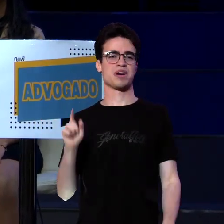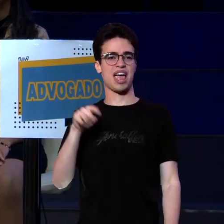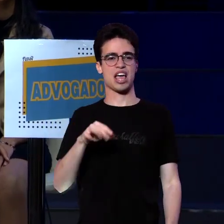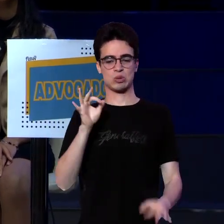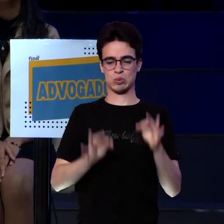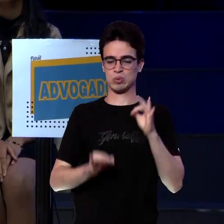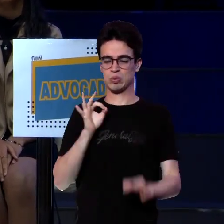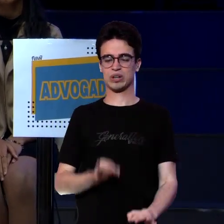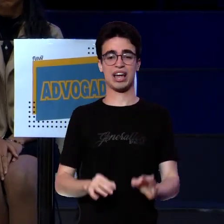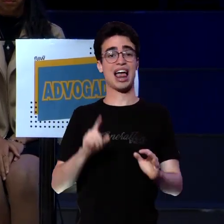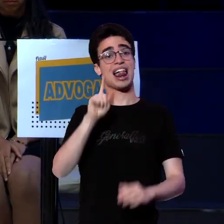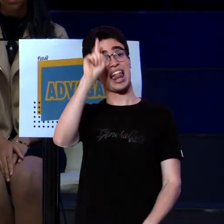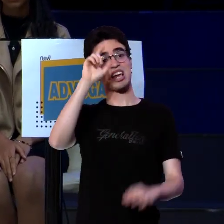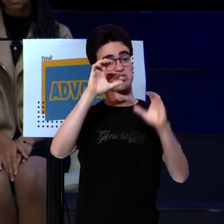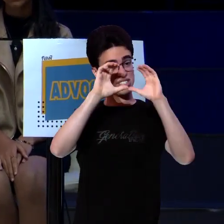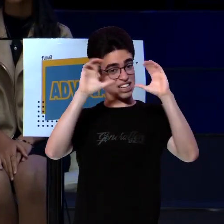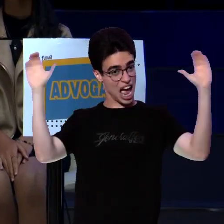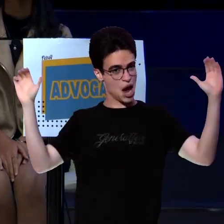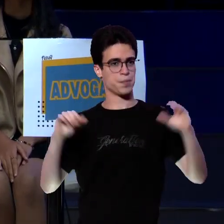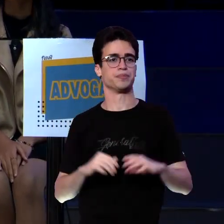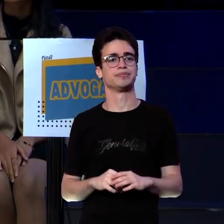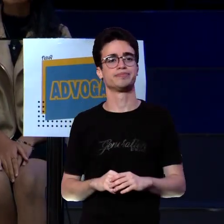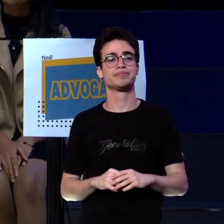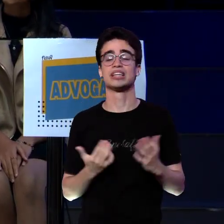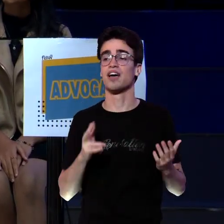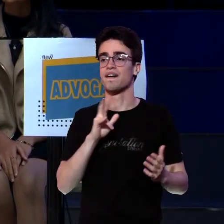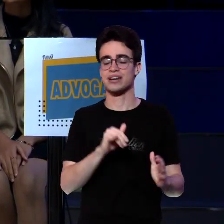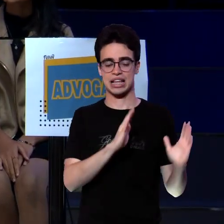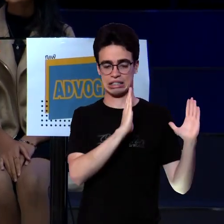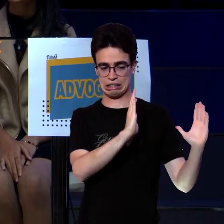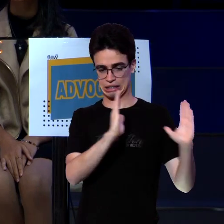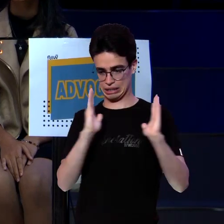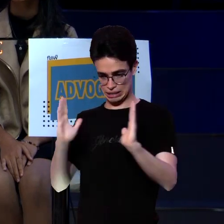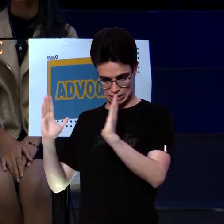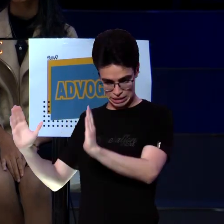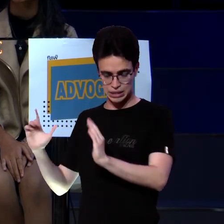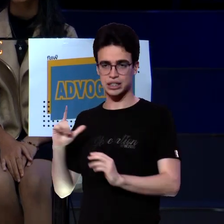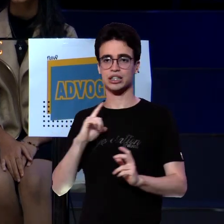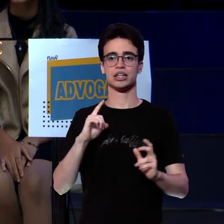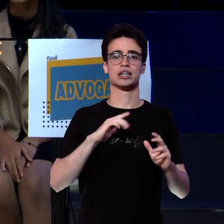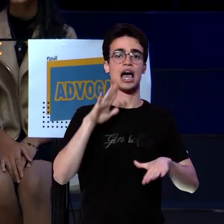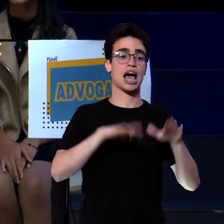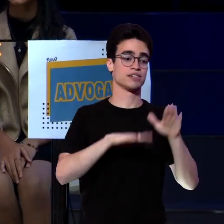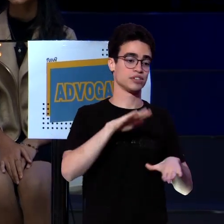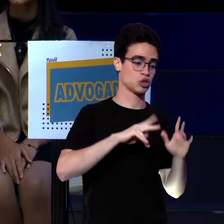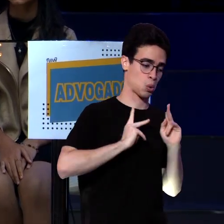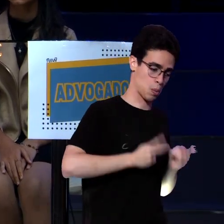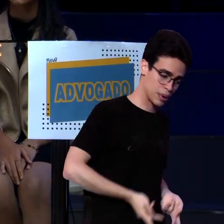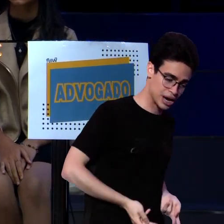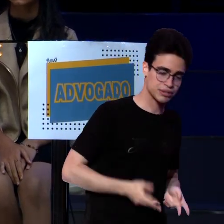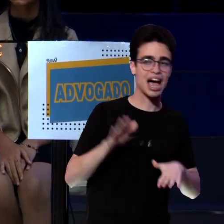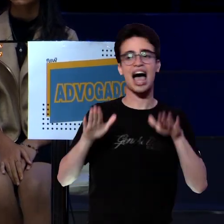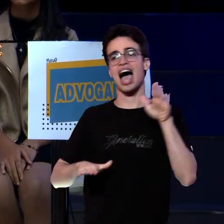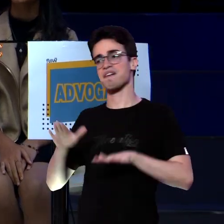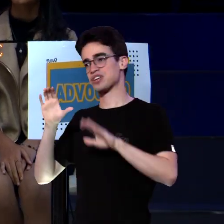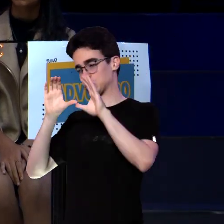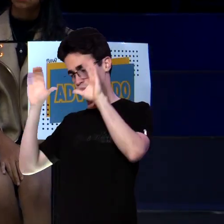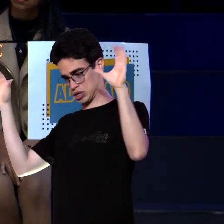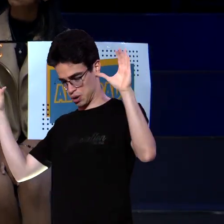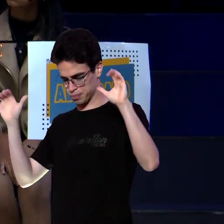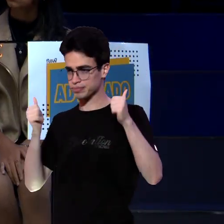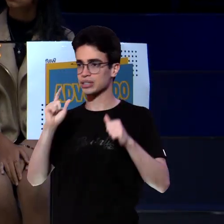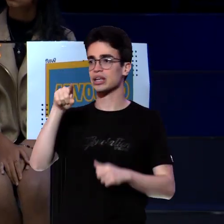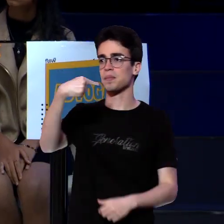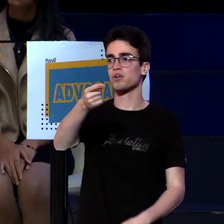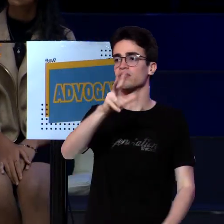céu, tá? A gente vai dividir entre um tribunal humano, horas do céu. Você já vai entender,